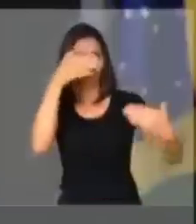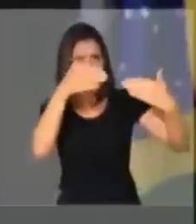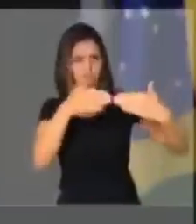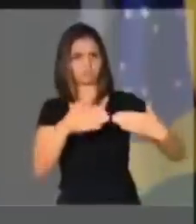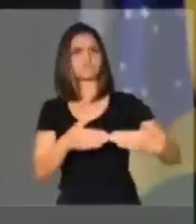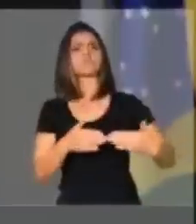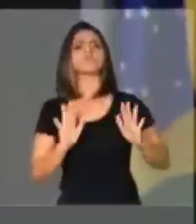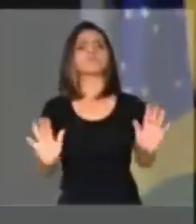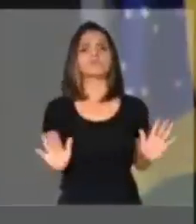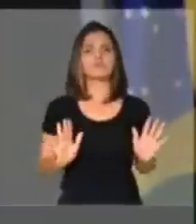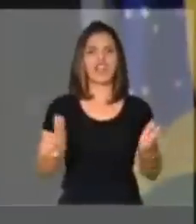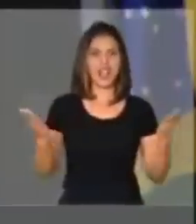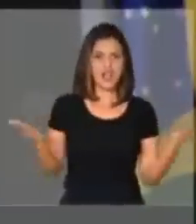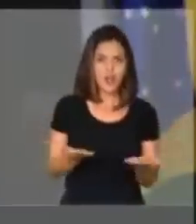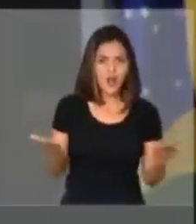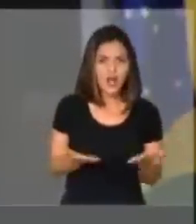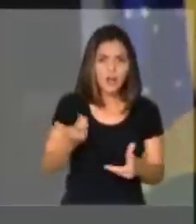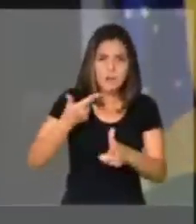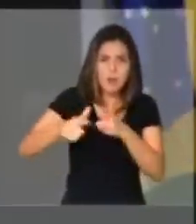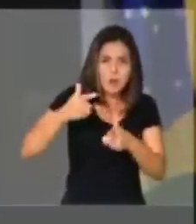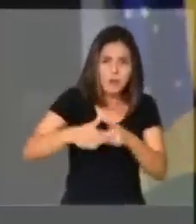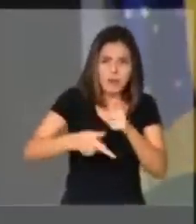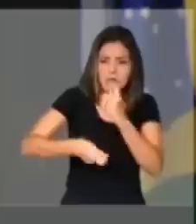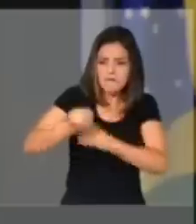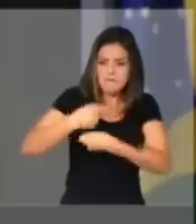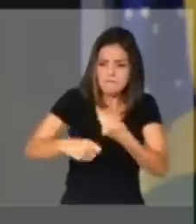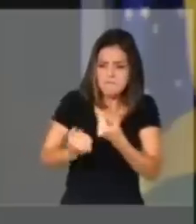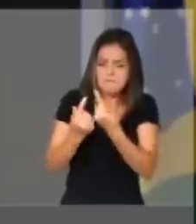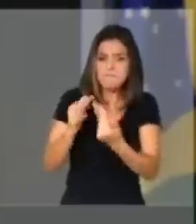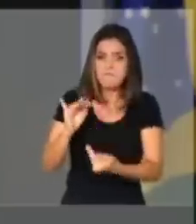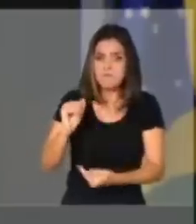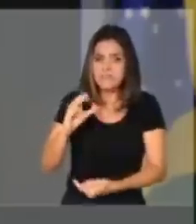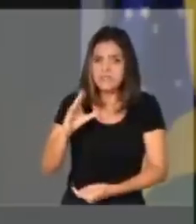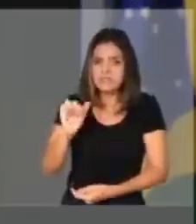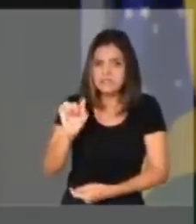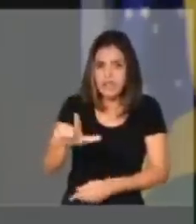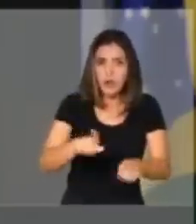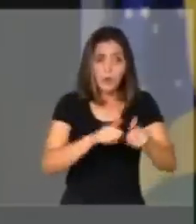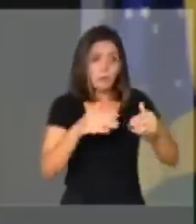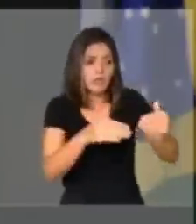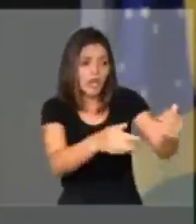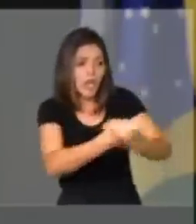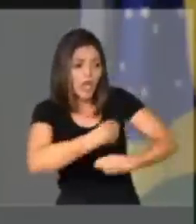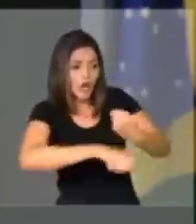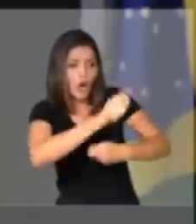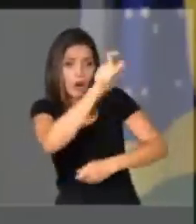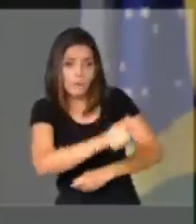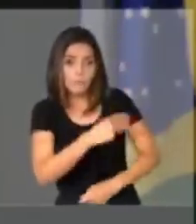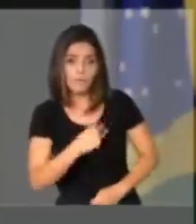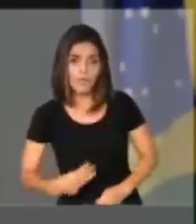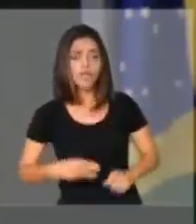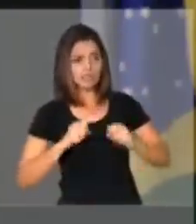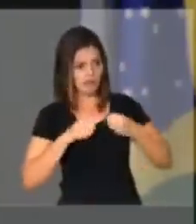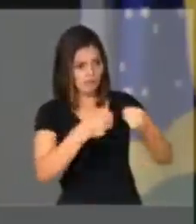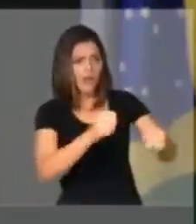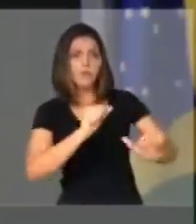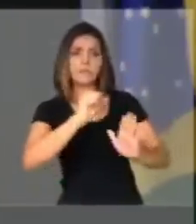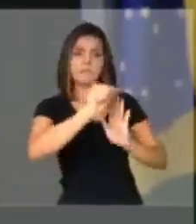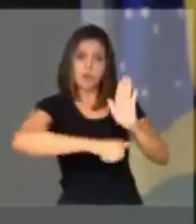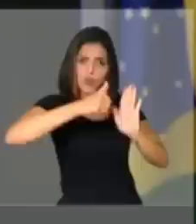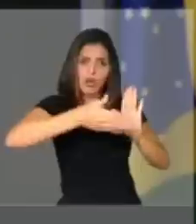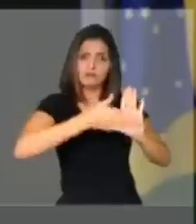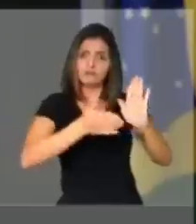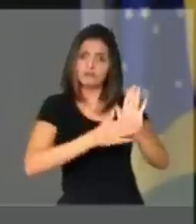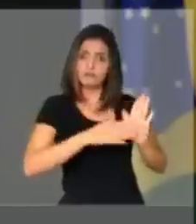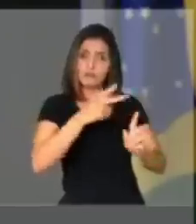faz sentido, num momento de crise fiscal, com o Ministério da Economia, em que o ministro defende mais do que nunca uma reforma